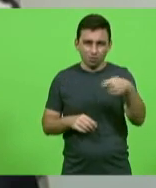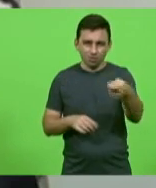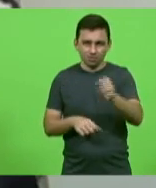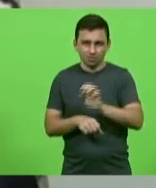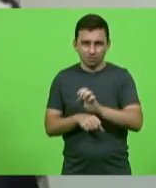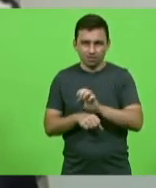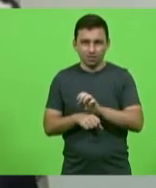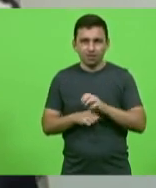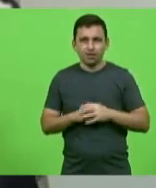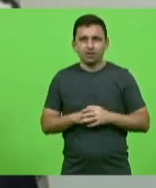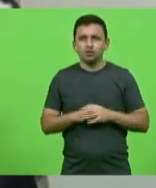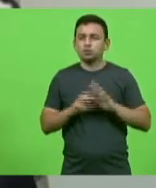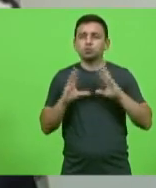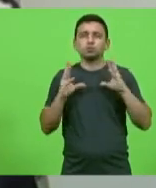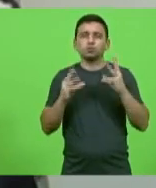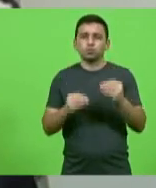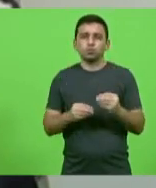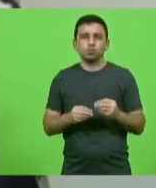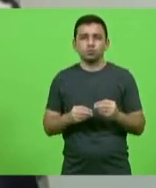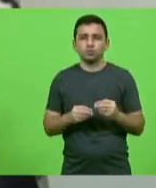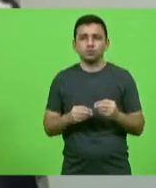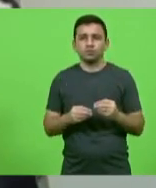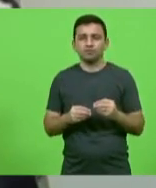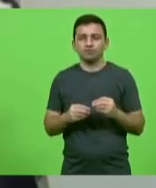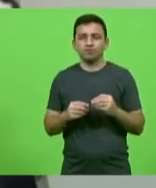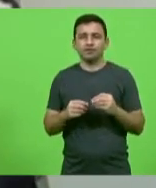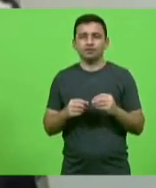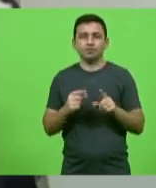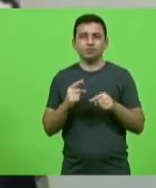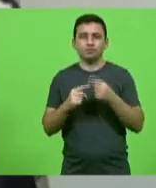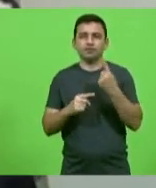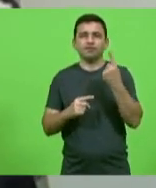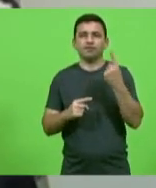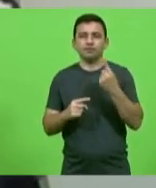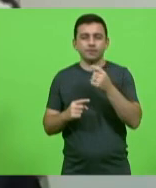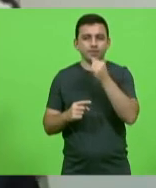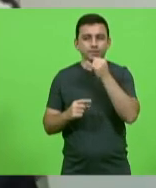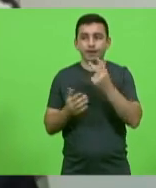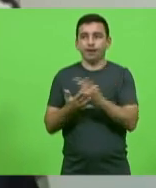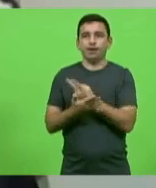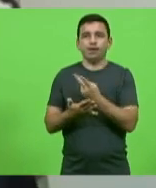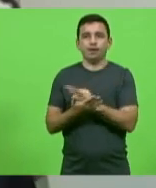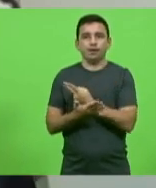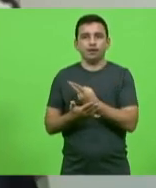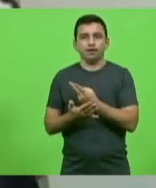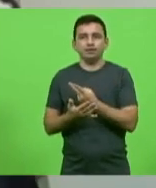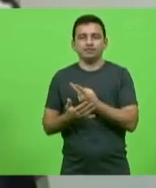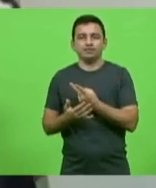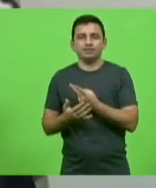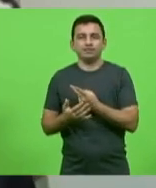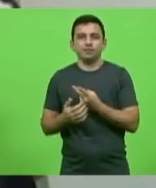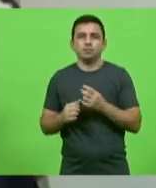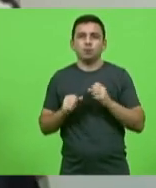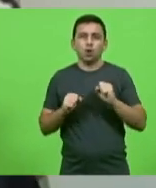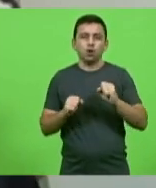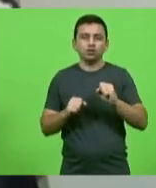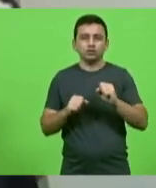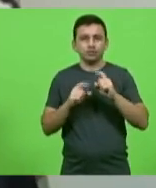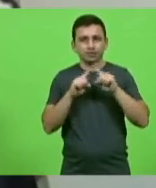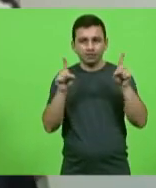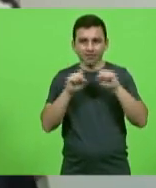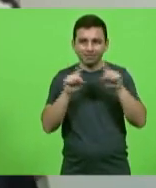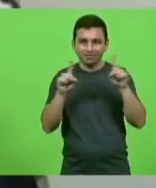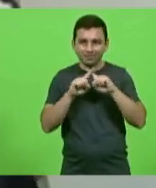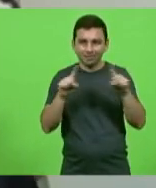legislativo contudo nem todo ato supostamente em que nada de eventual irregularidade desconforto ou suscetível crítica